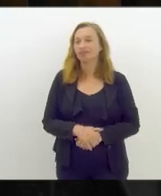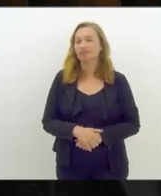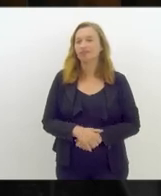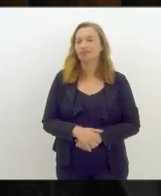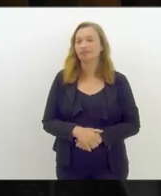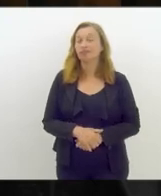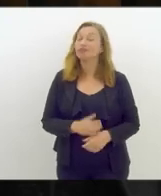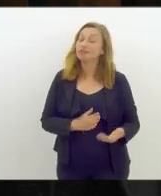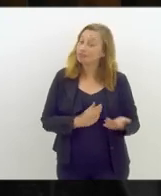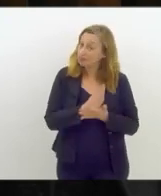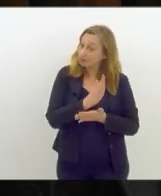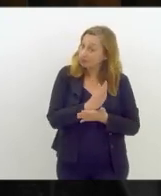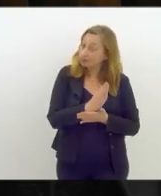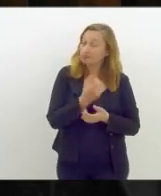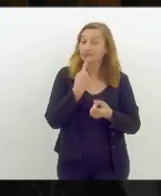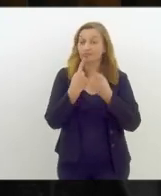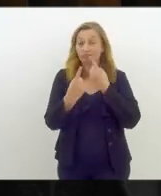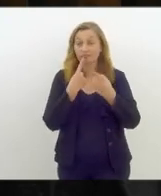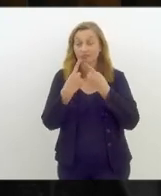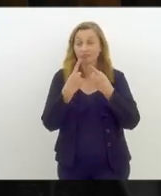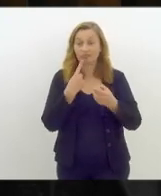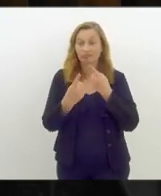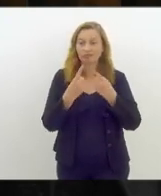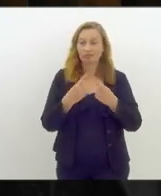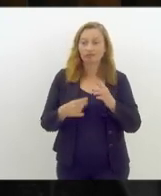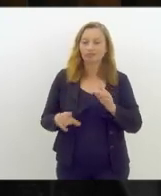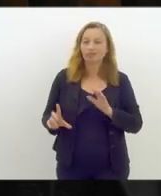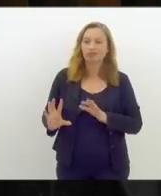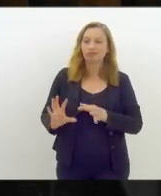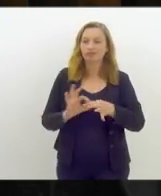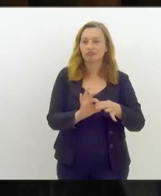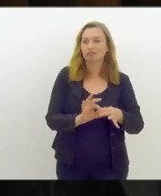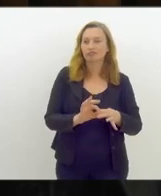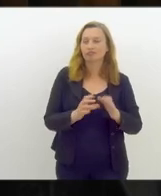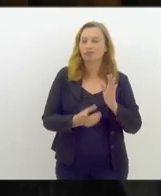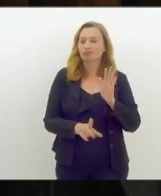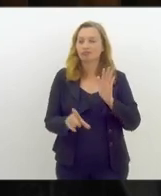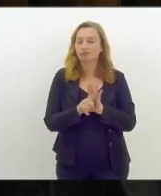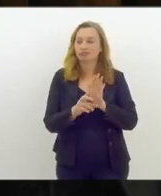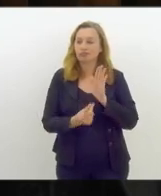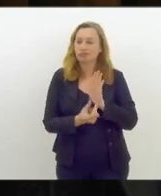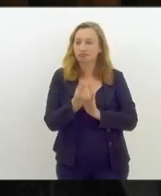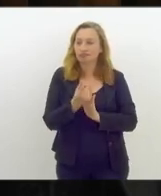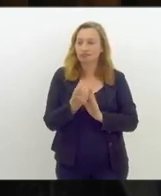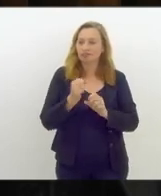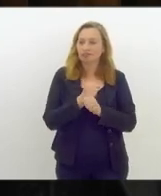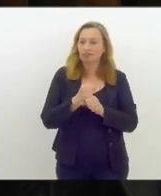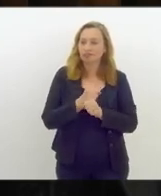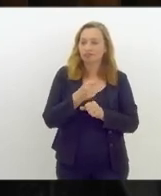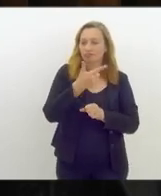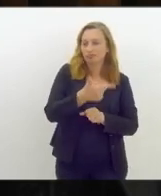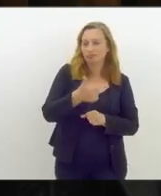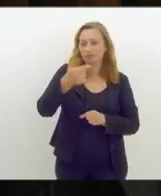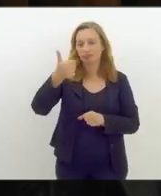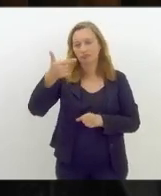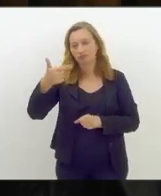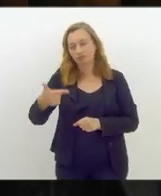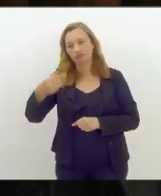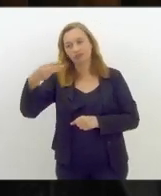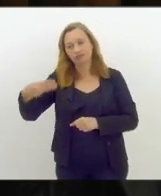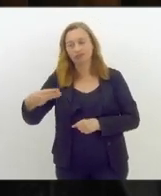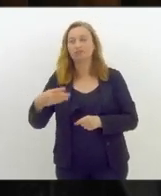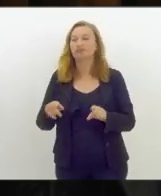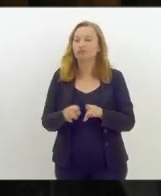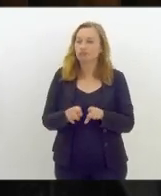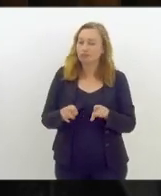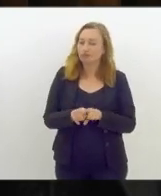que aprovar e discutir, emendar e aprovar a LOA para 2023, e